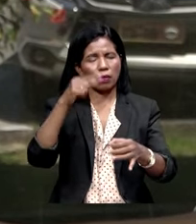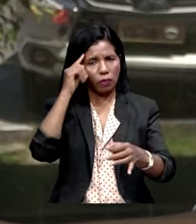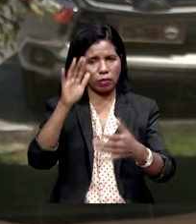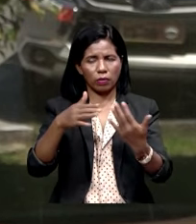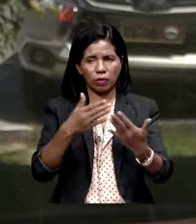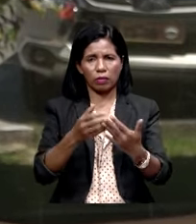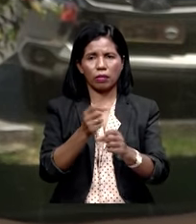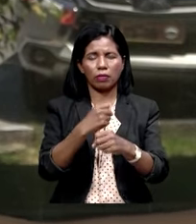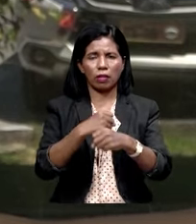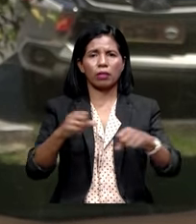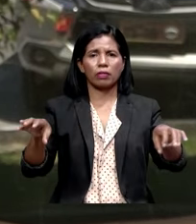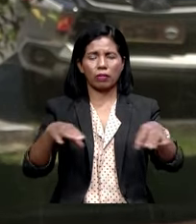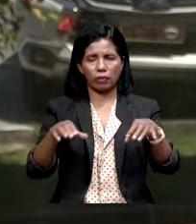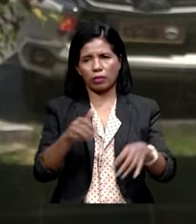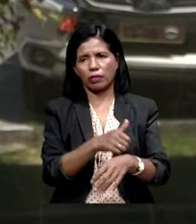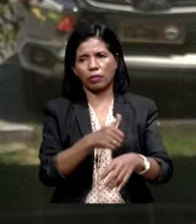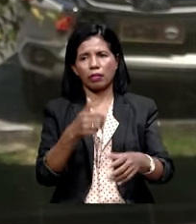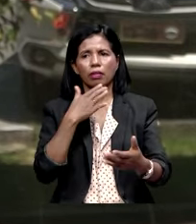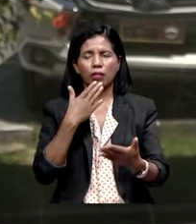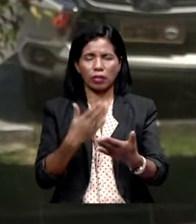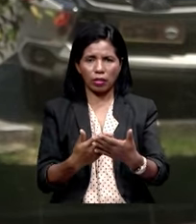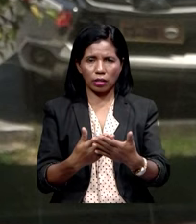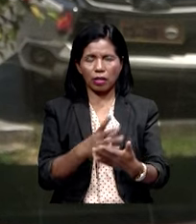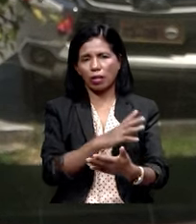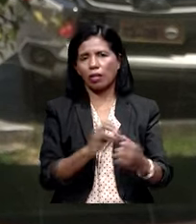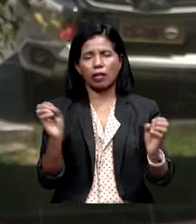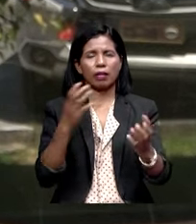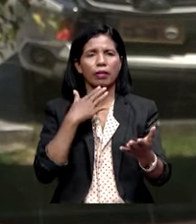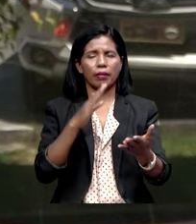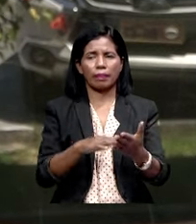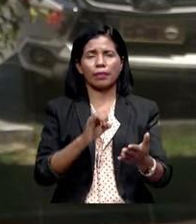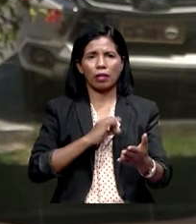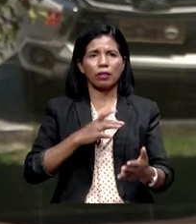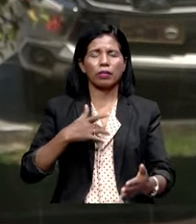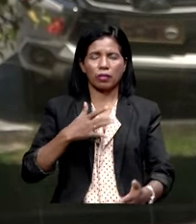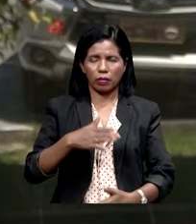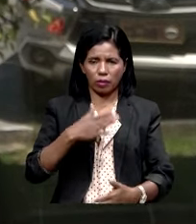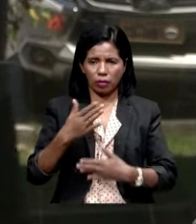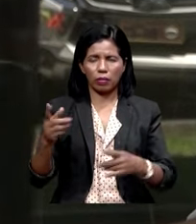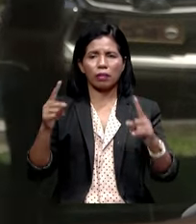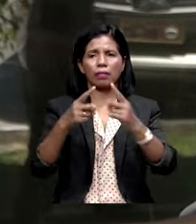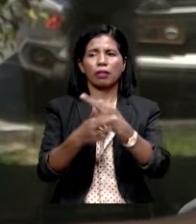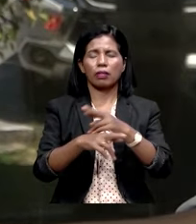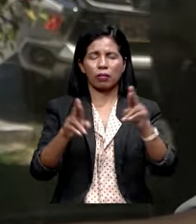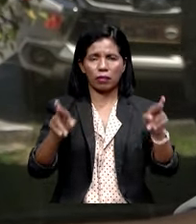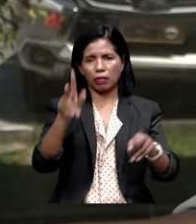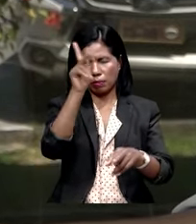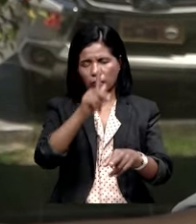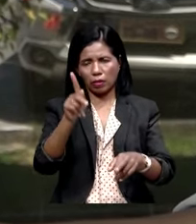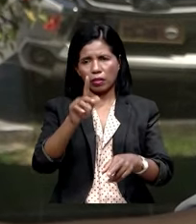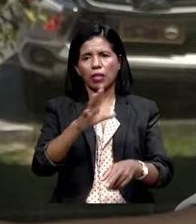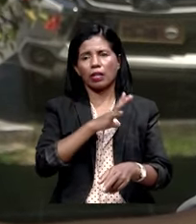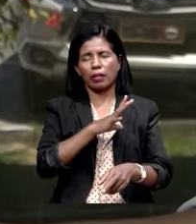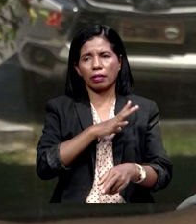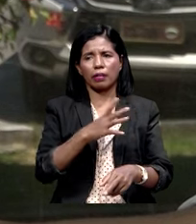durante o serviço do dia a dia. E eu aprecio o resultado da pesquisa. Em cada vez,